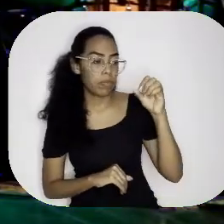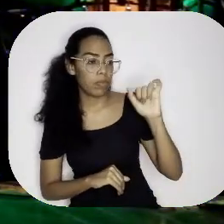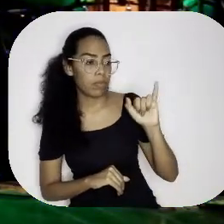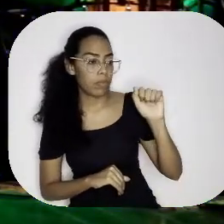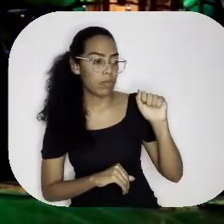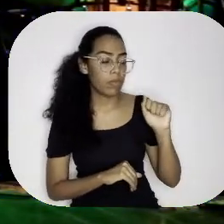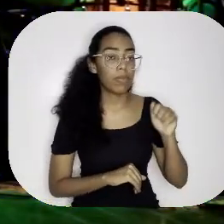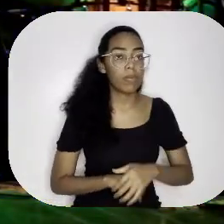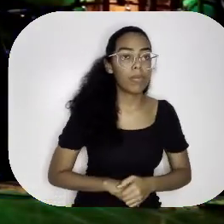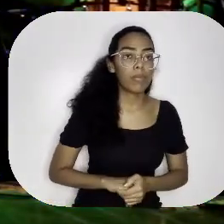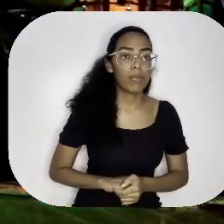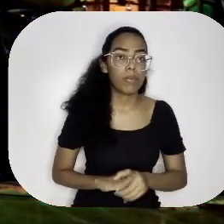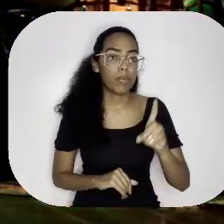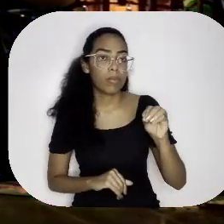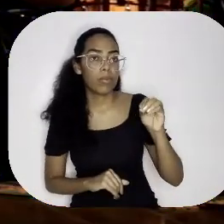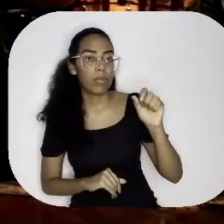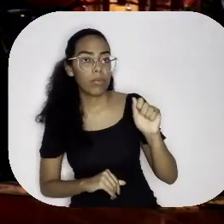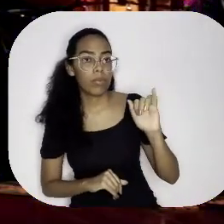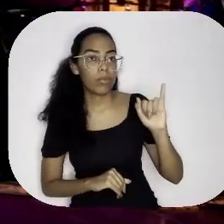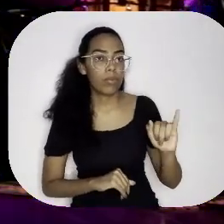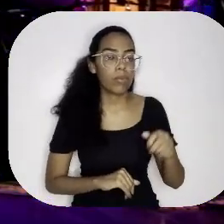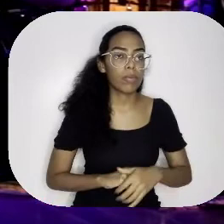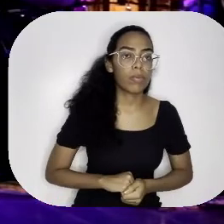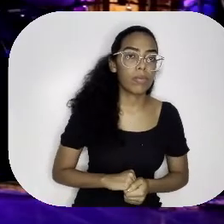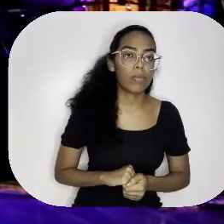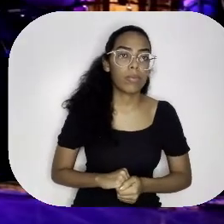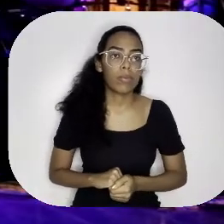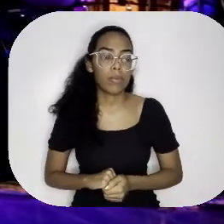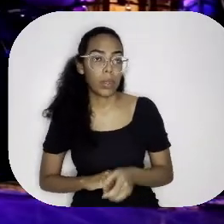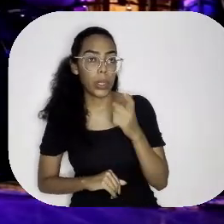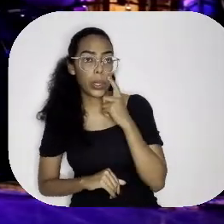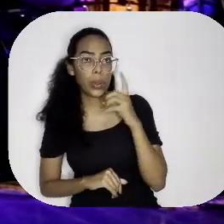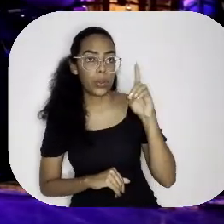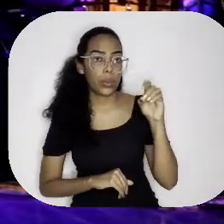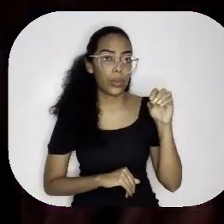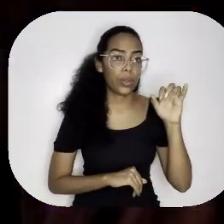Odoiá, vamos lá, Fatinha. Odoiá, grande Fatinha Silva, vamos lá.